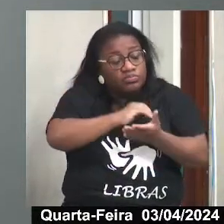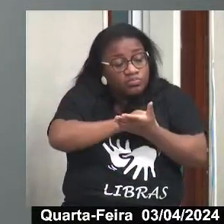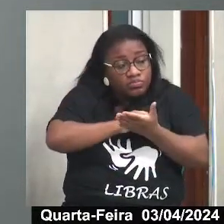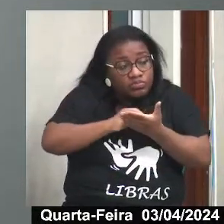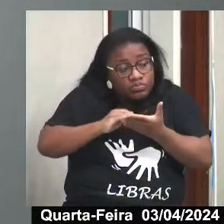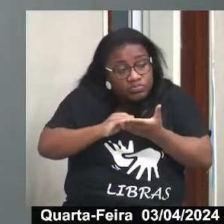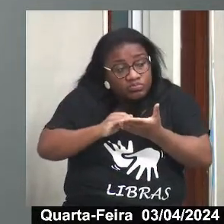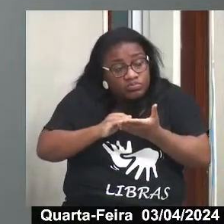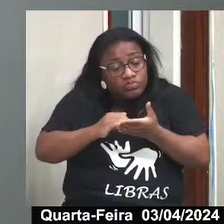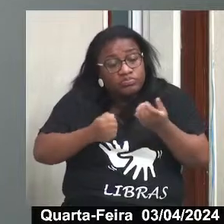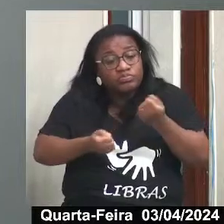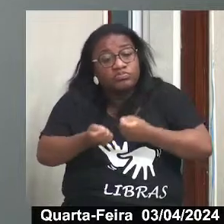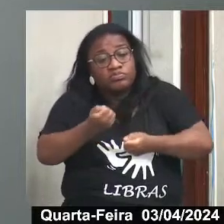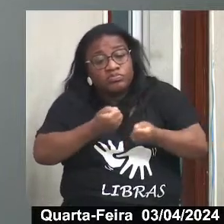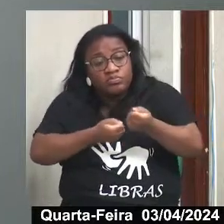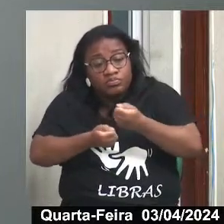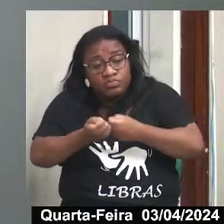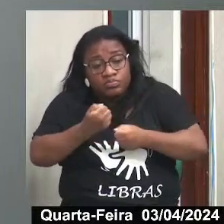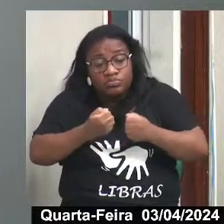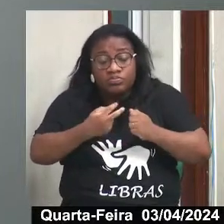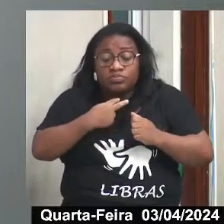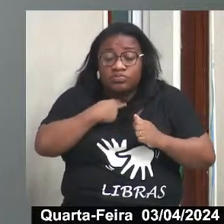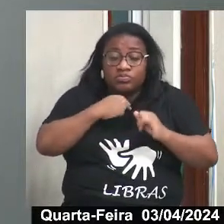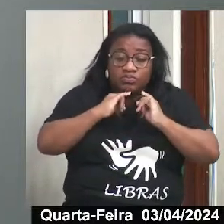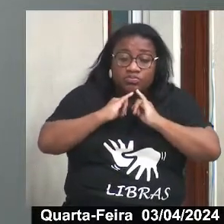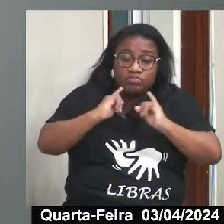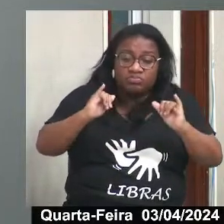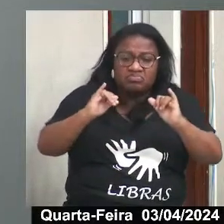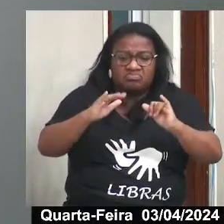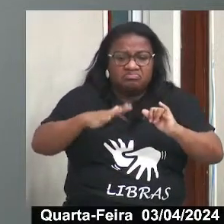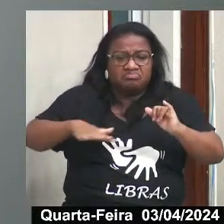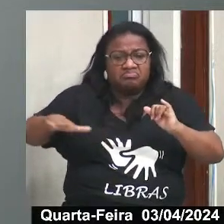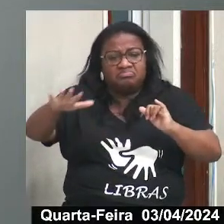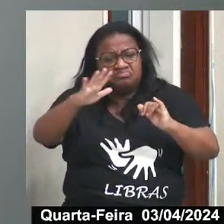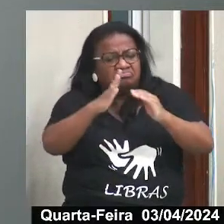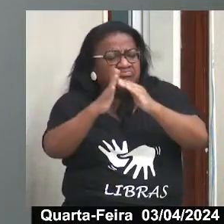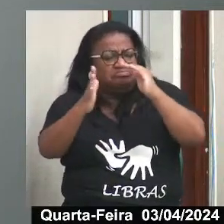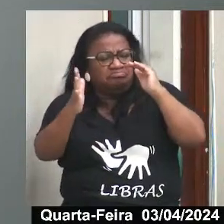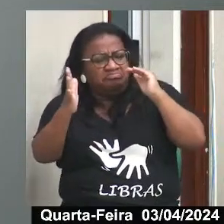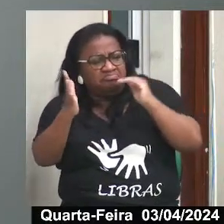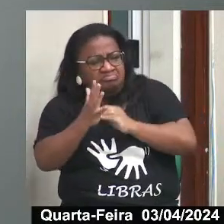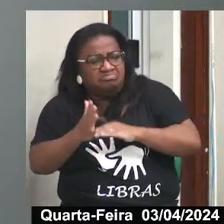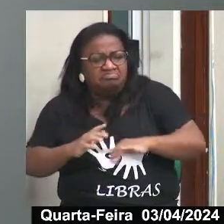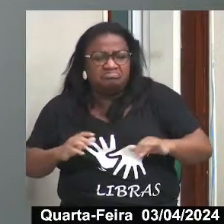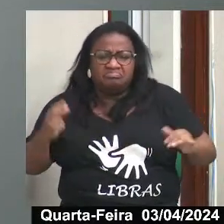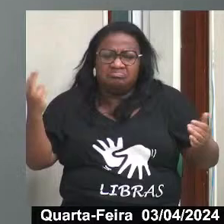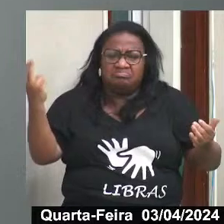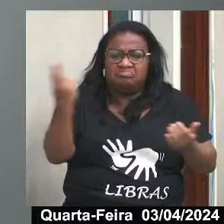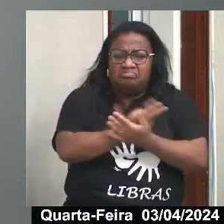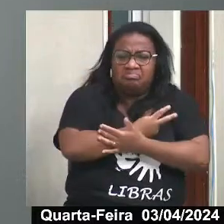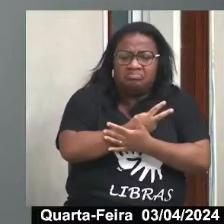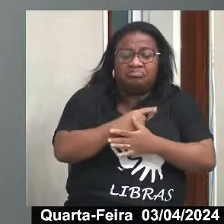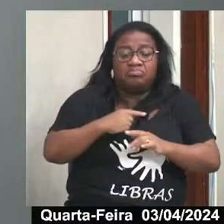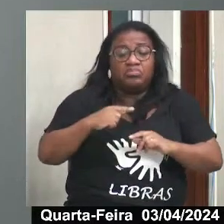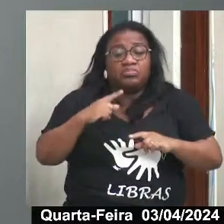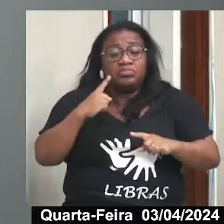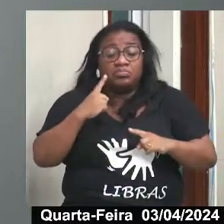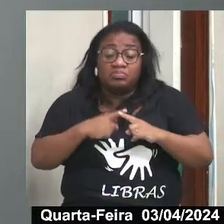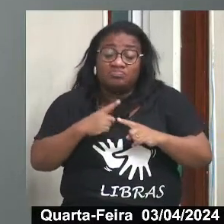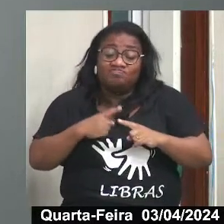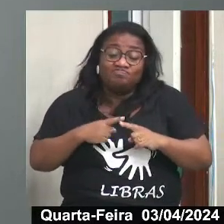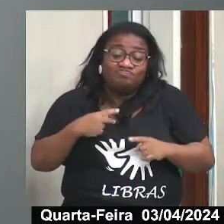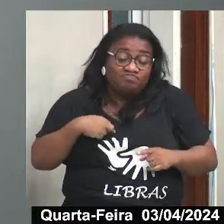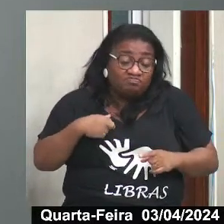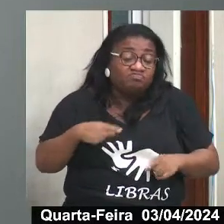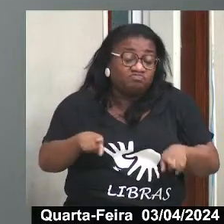esse legislativo. Não podemos generalizar, né? Falar que todo mundo não presta, porque eu estaria